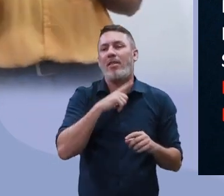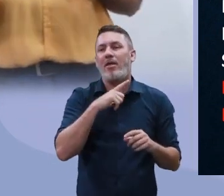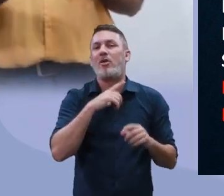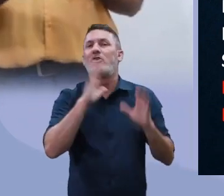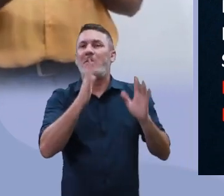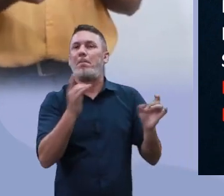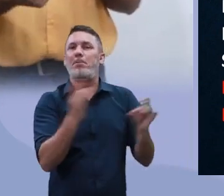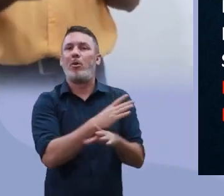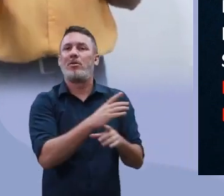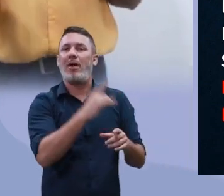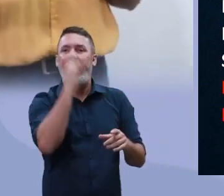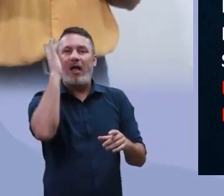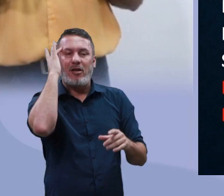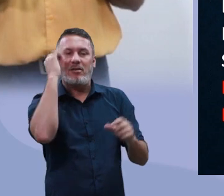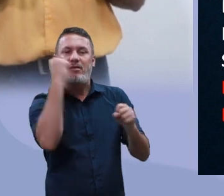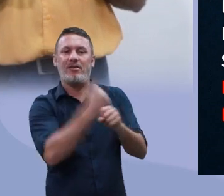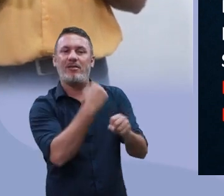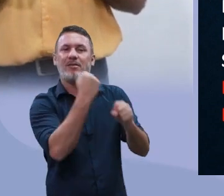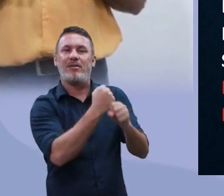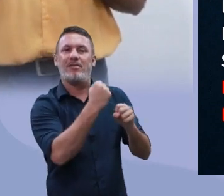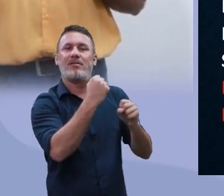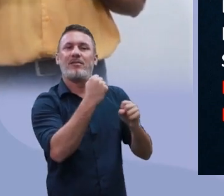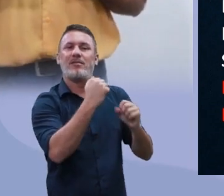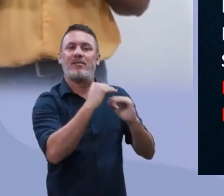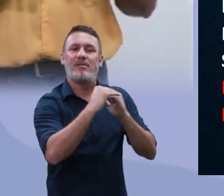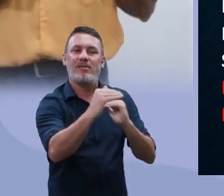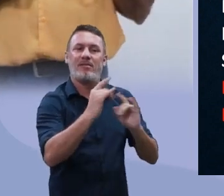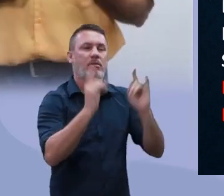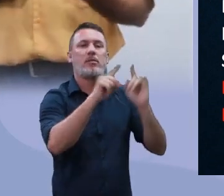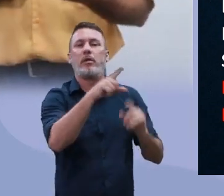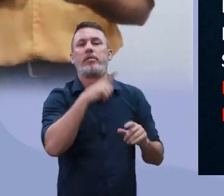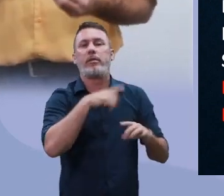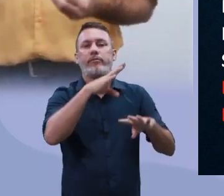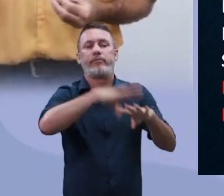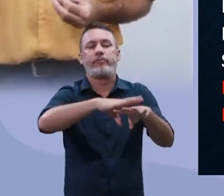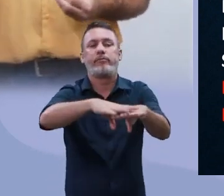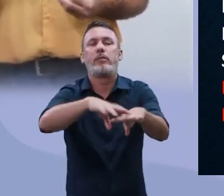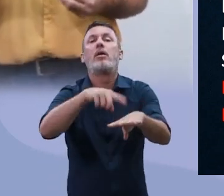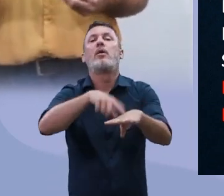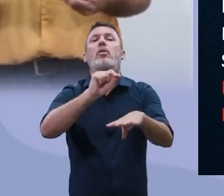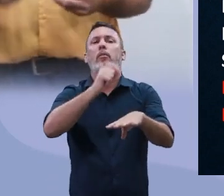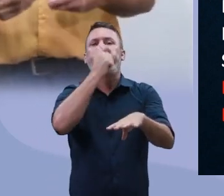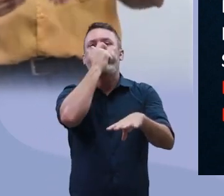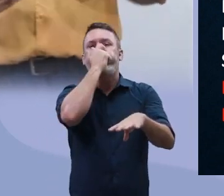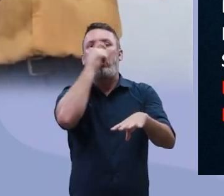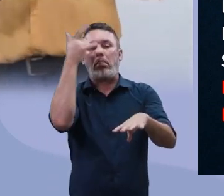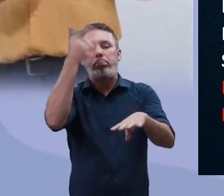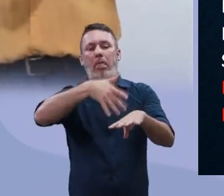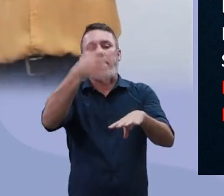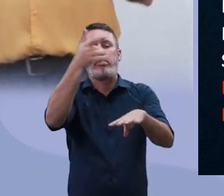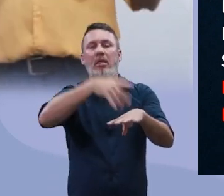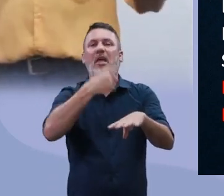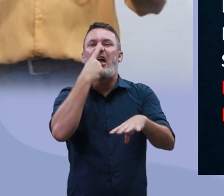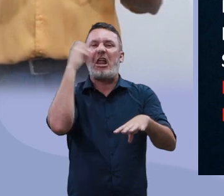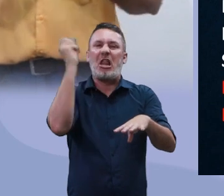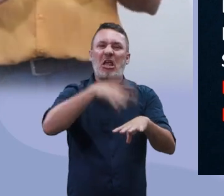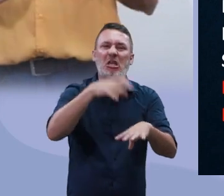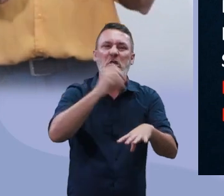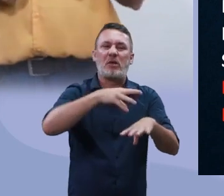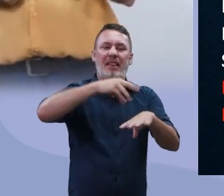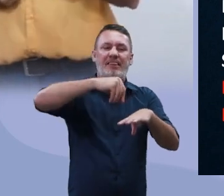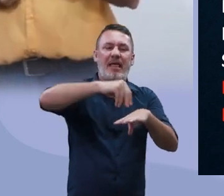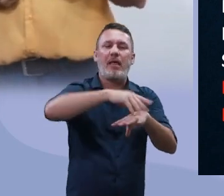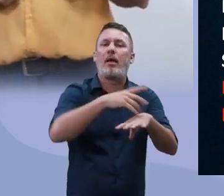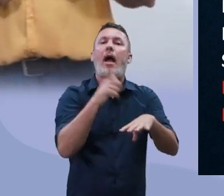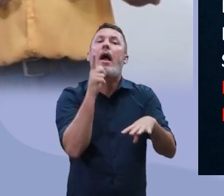serviriam para captar essa água pluvial estão aí entupidos com lixo sólido, né? E aí é a hora que você